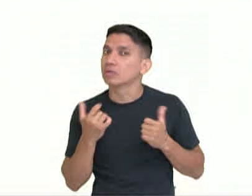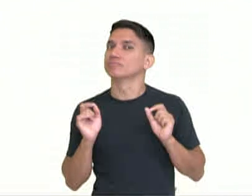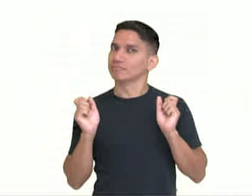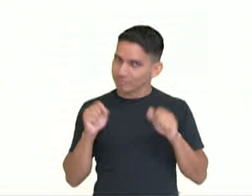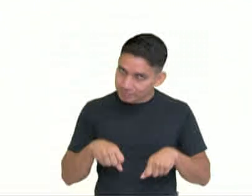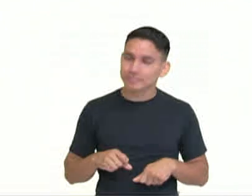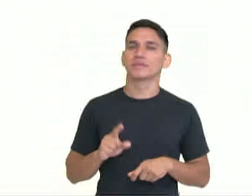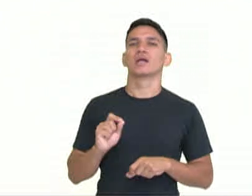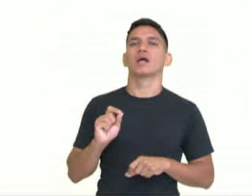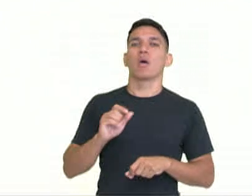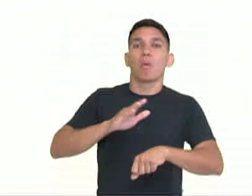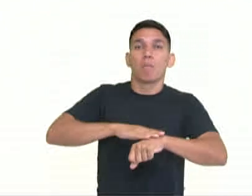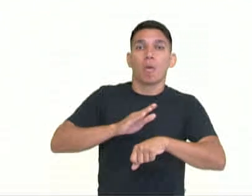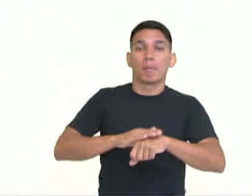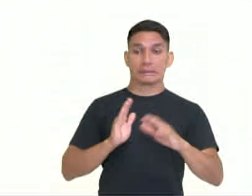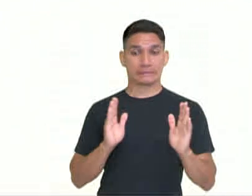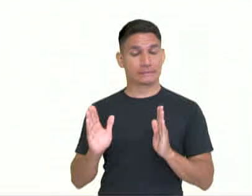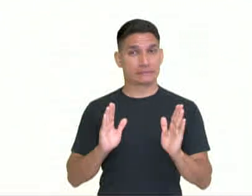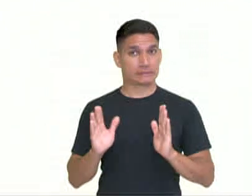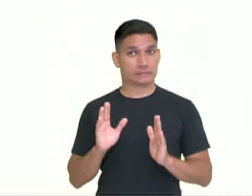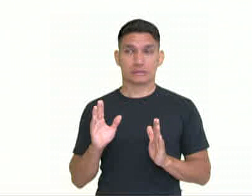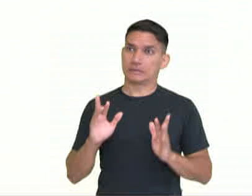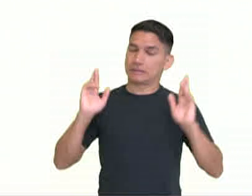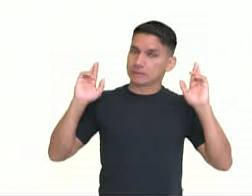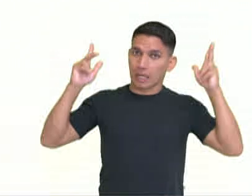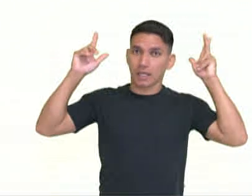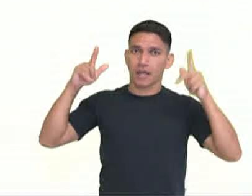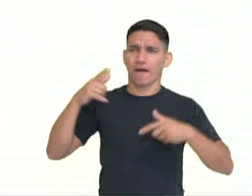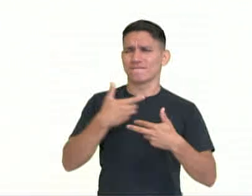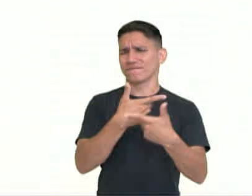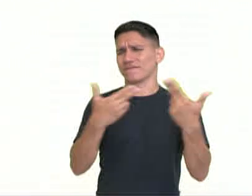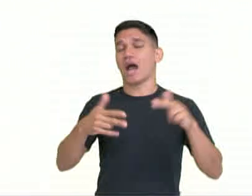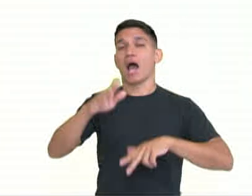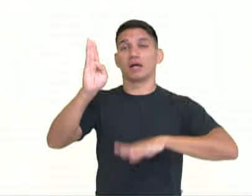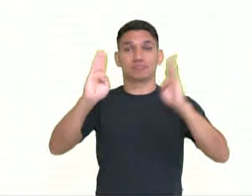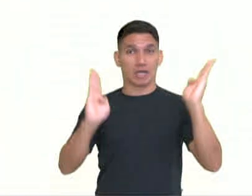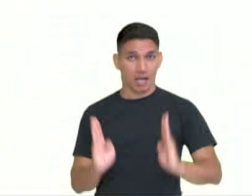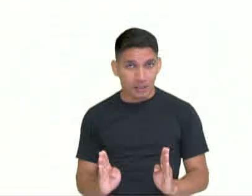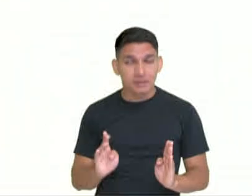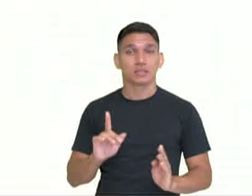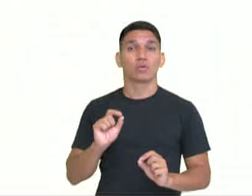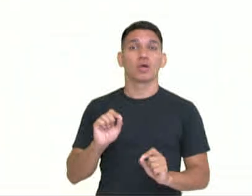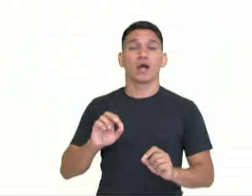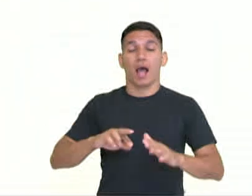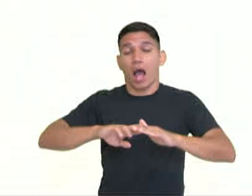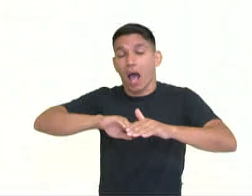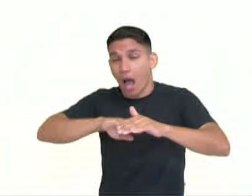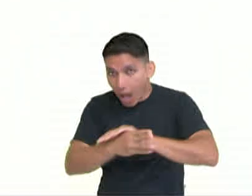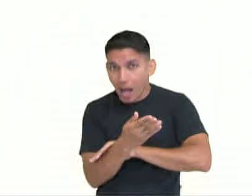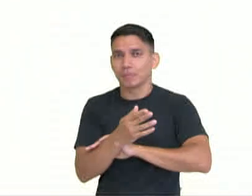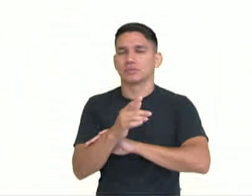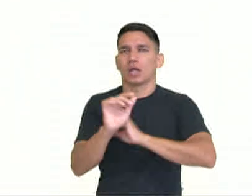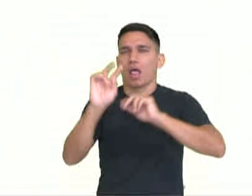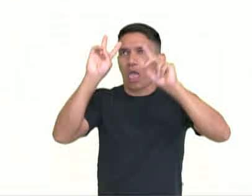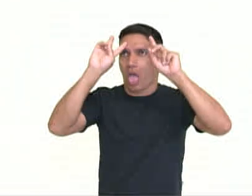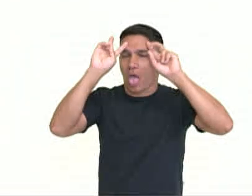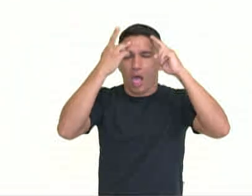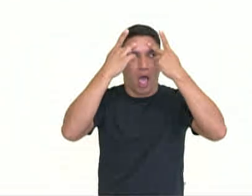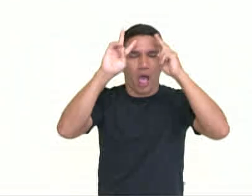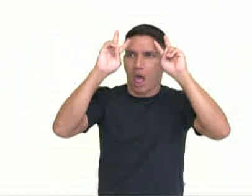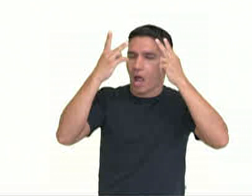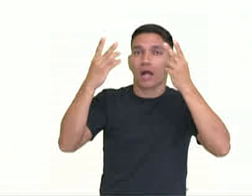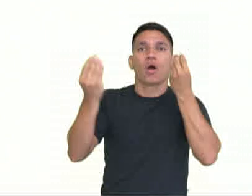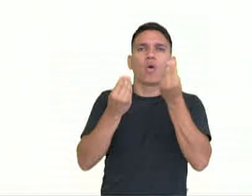período único vivido por muitos brasileiros, muitos hábitos têm sido repensados. Os estudos,